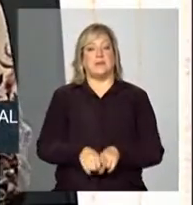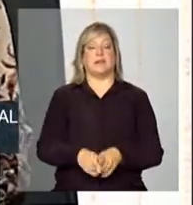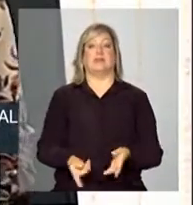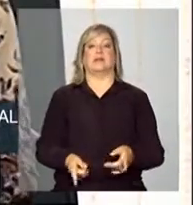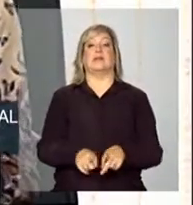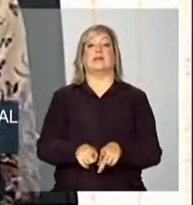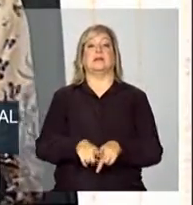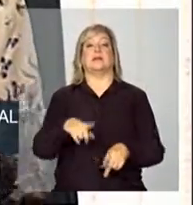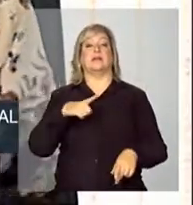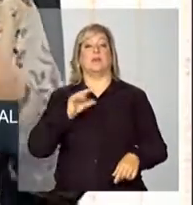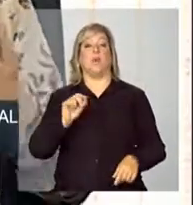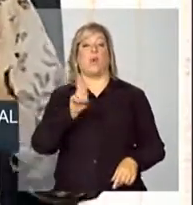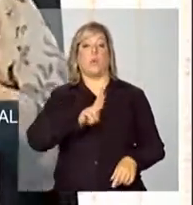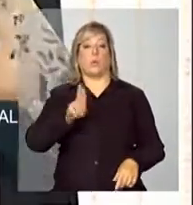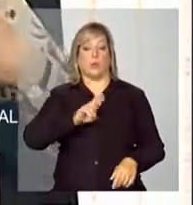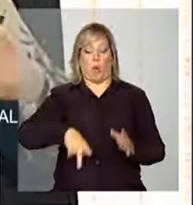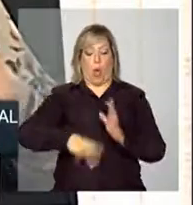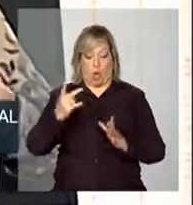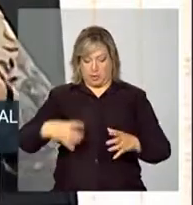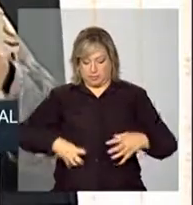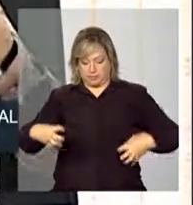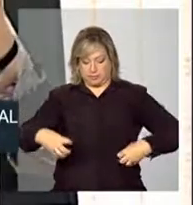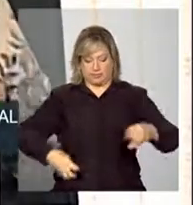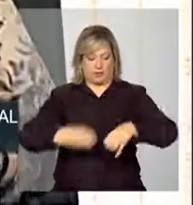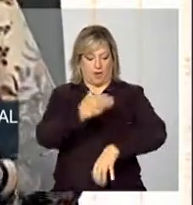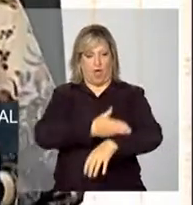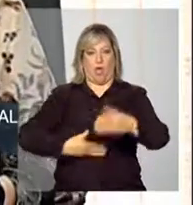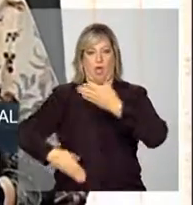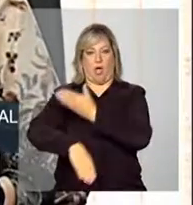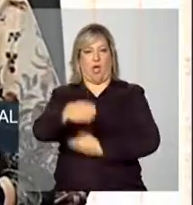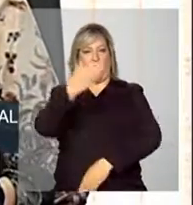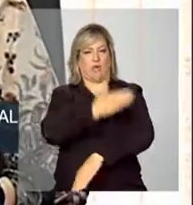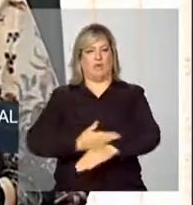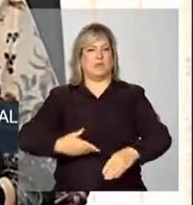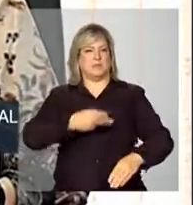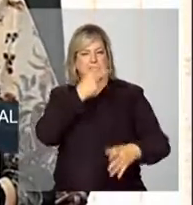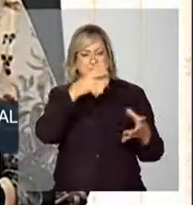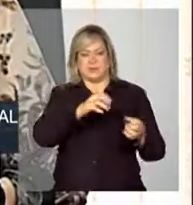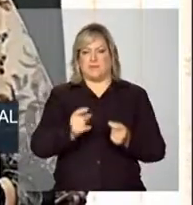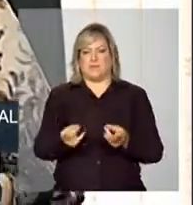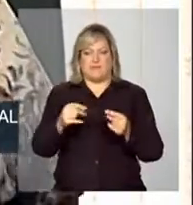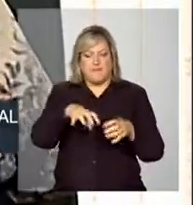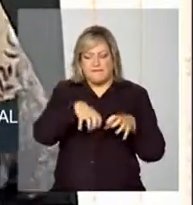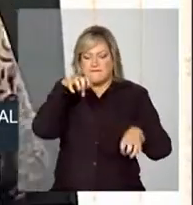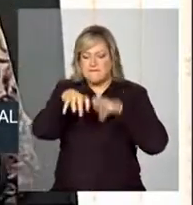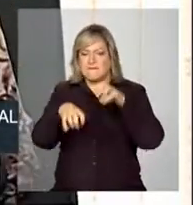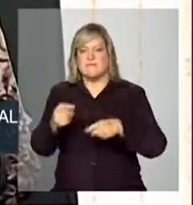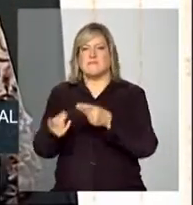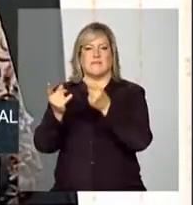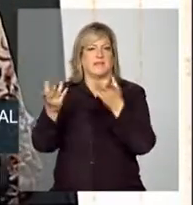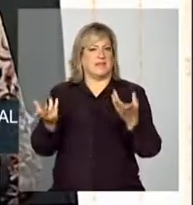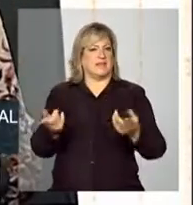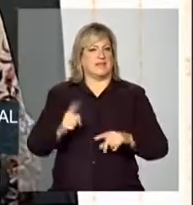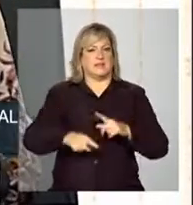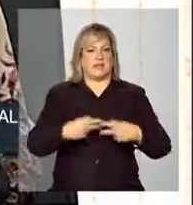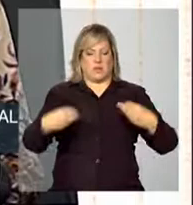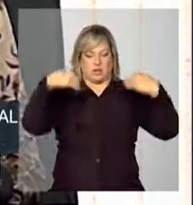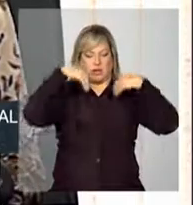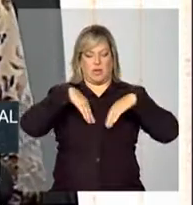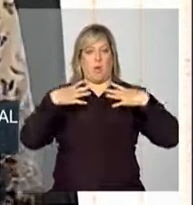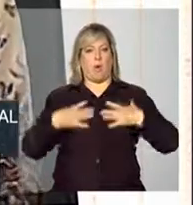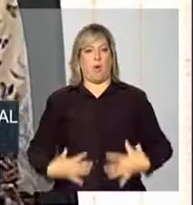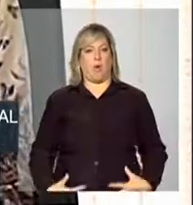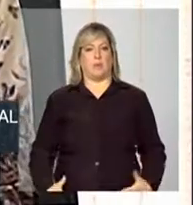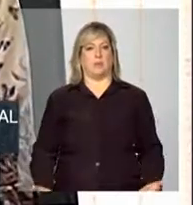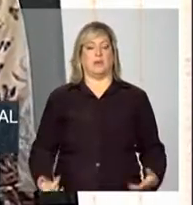para fins da utilização dos órgãos mutilação das pessoas e outras formas de tráfico que